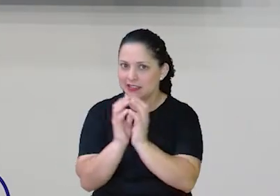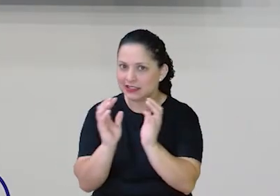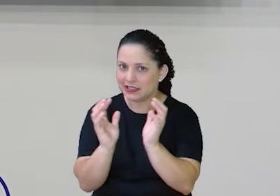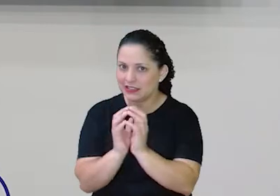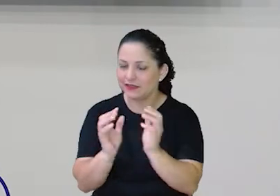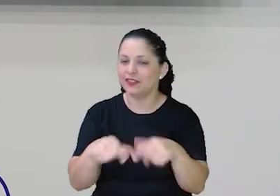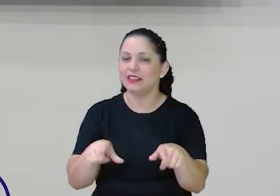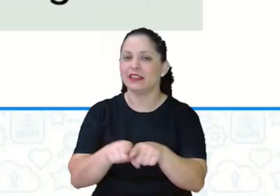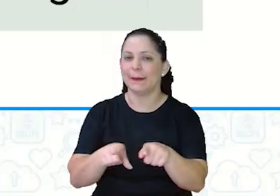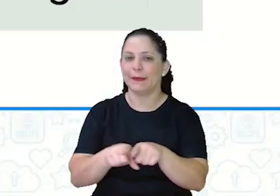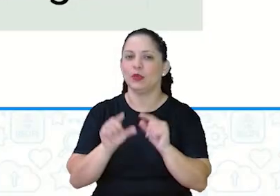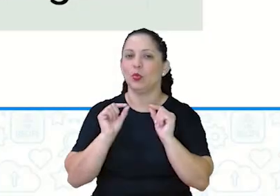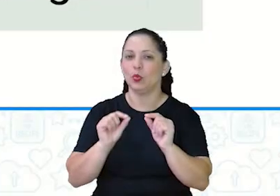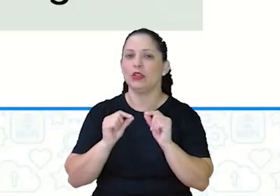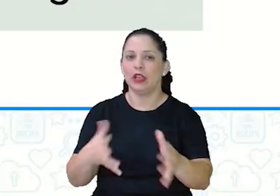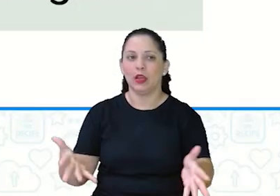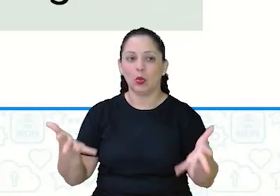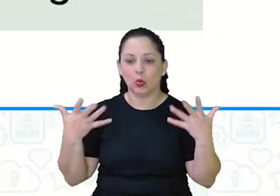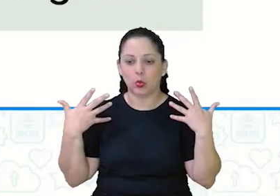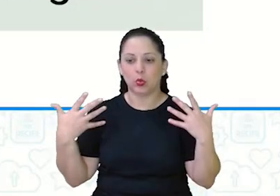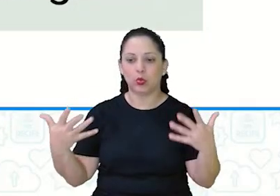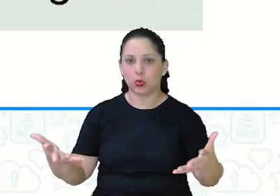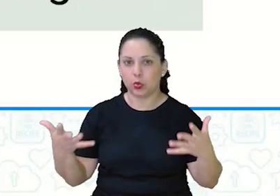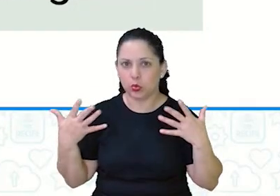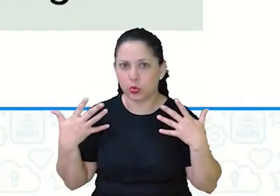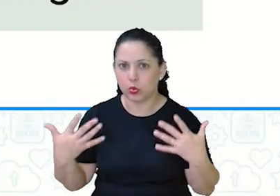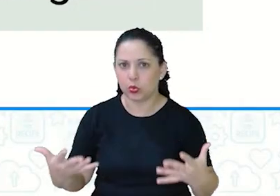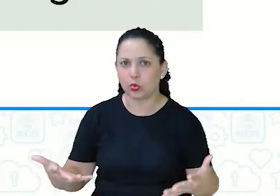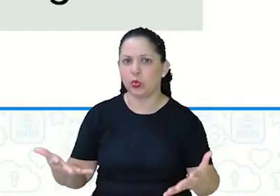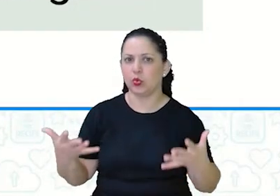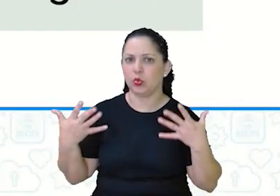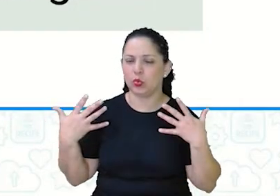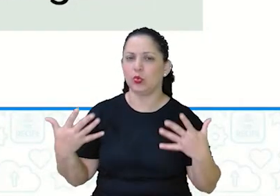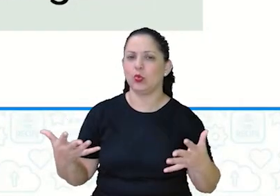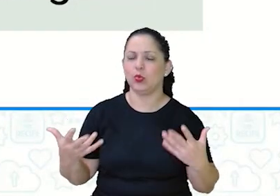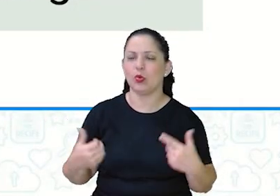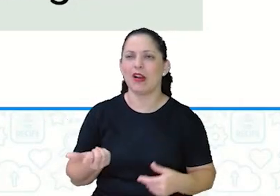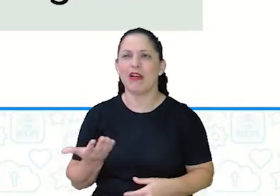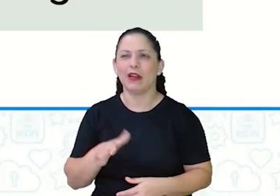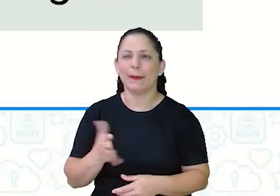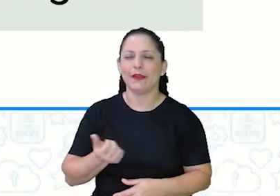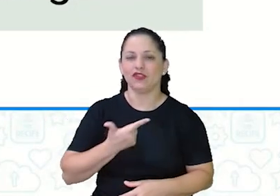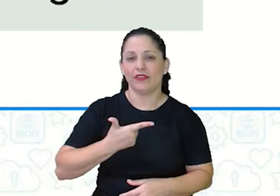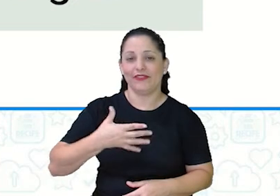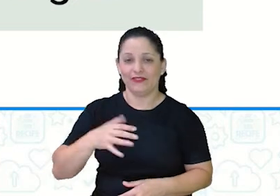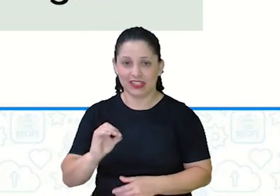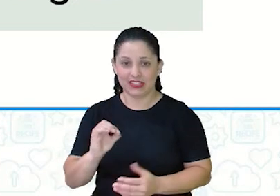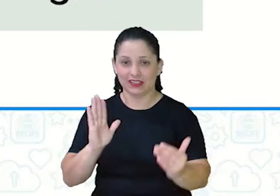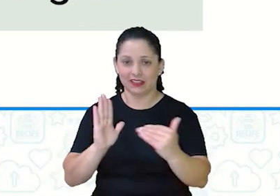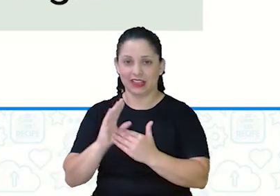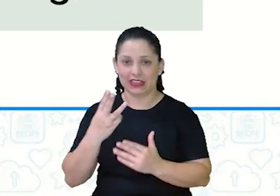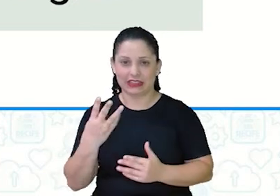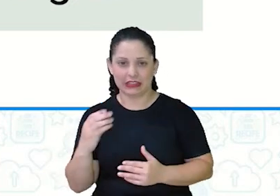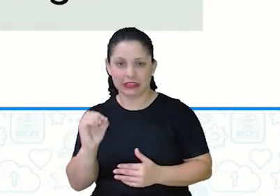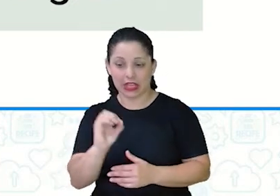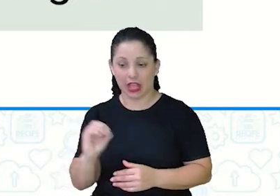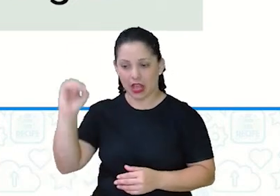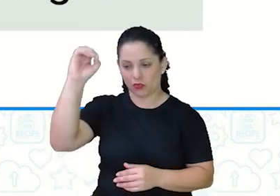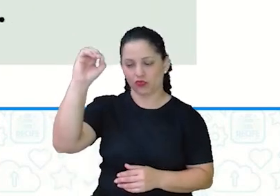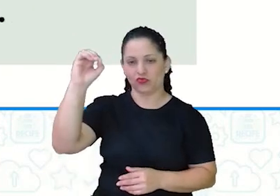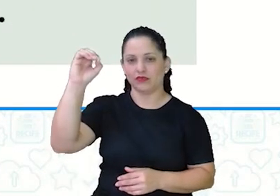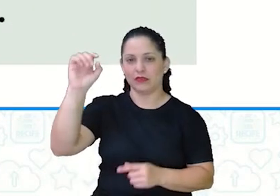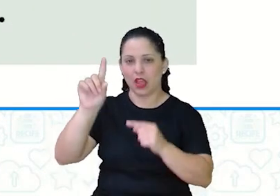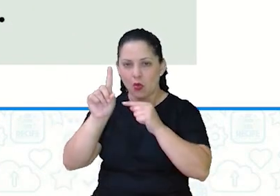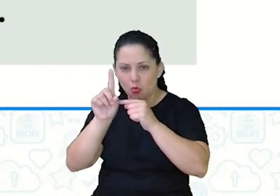da temperatura. Tem um clima tropical úmido, que fica entre 20 a 30 graus, ela tem essa